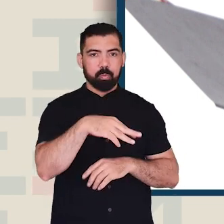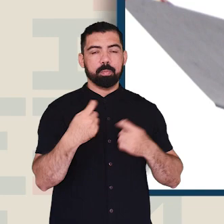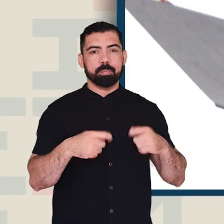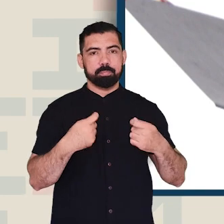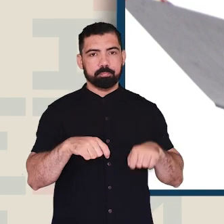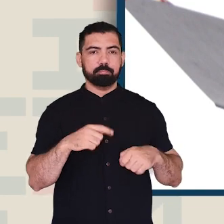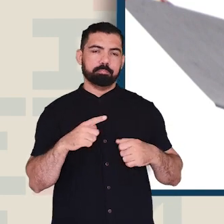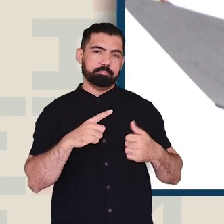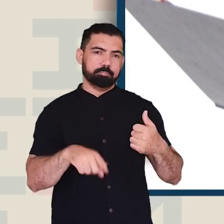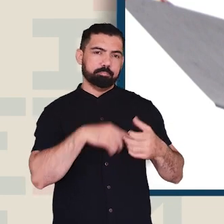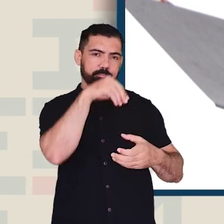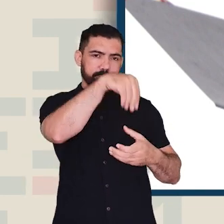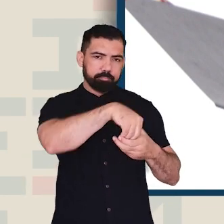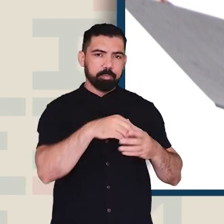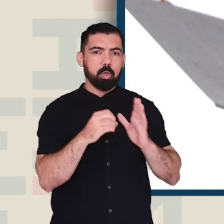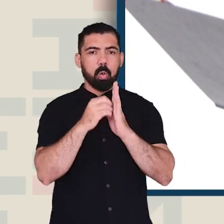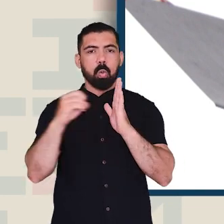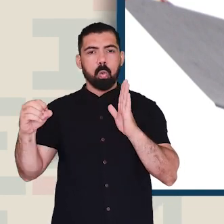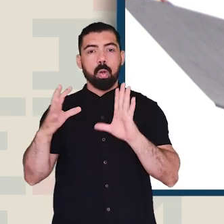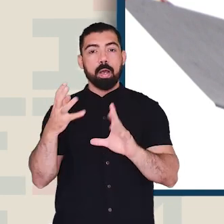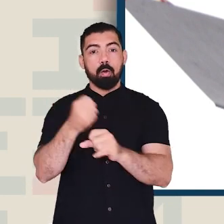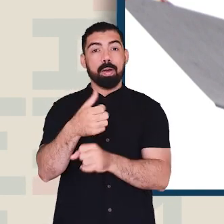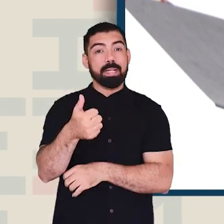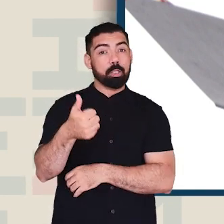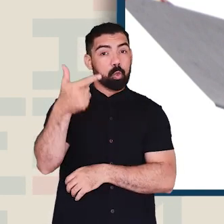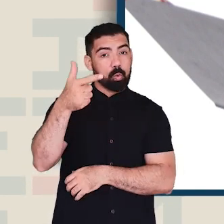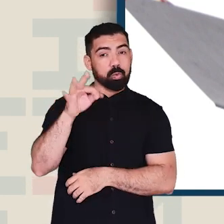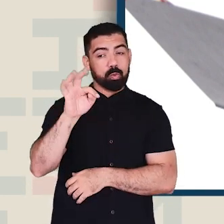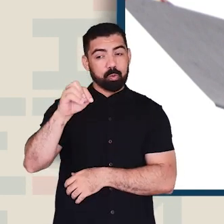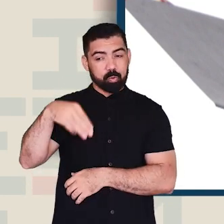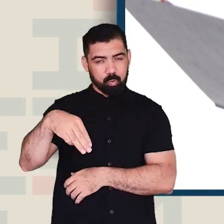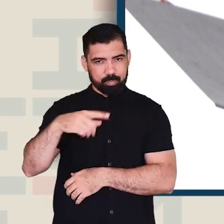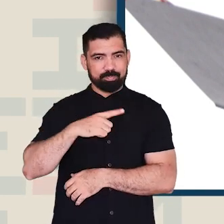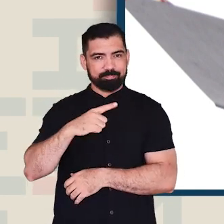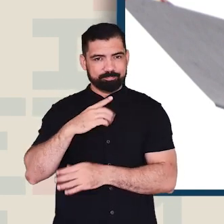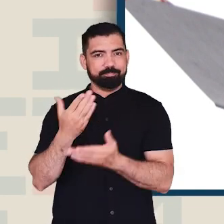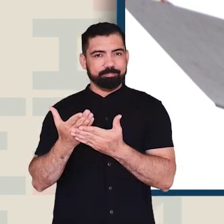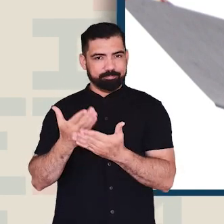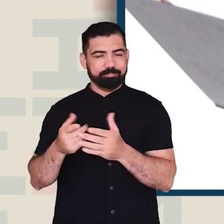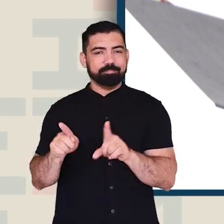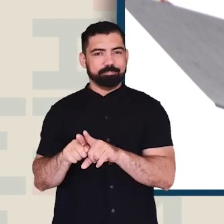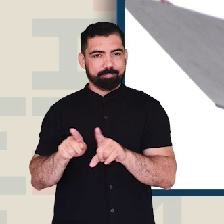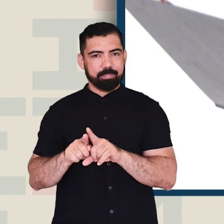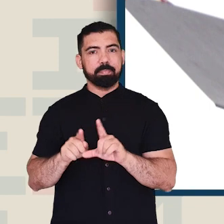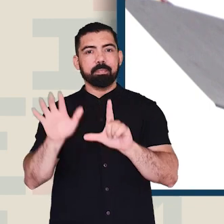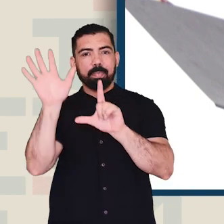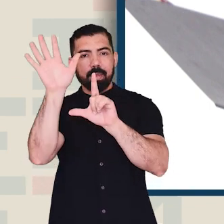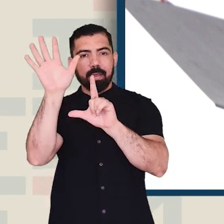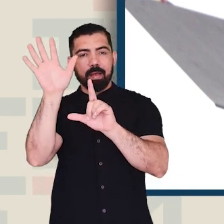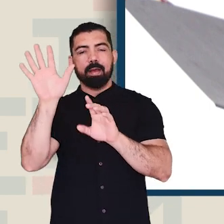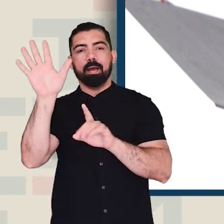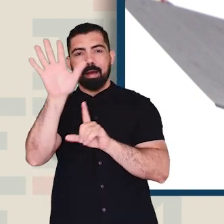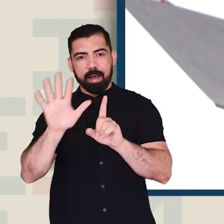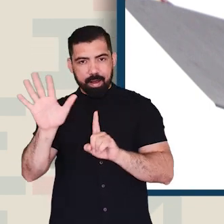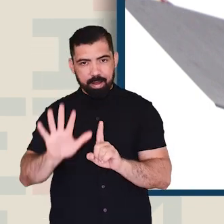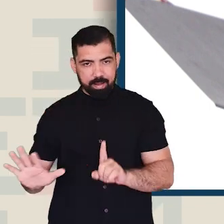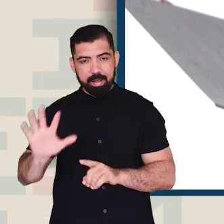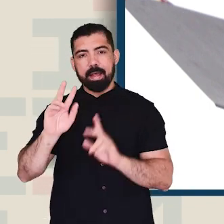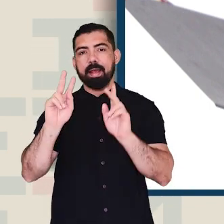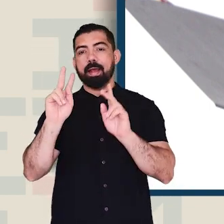A gente tem na música ocidental 12 tonalidades, a gente vai estudar também isso, os campos harmônicos.